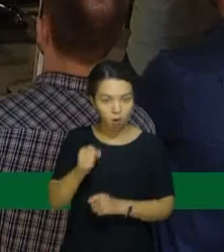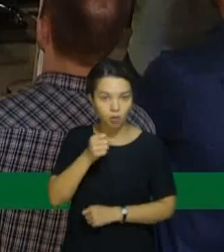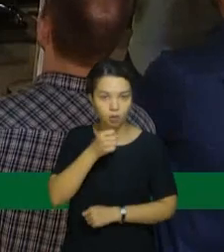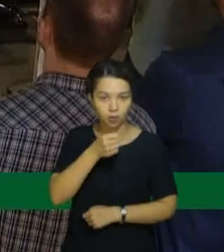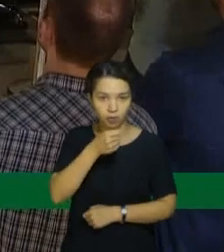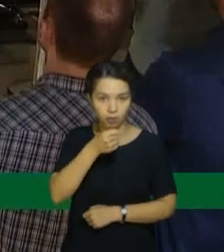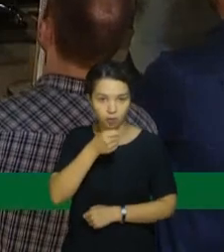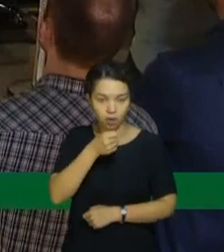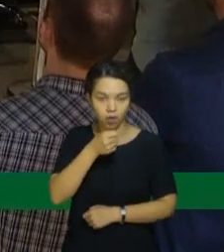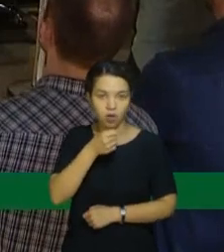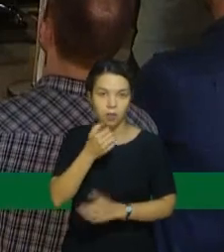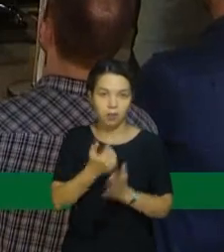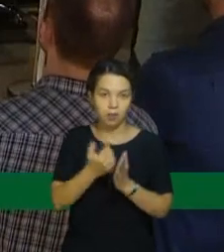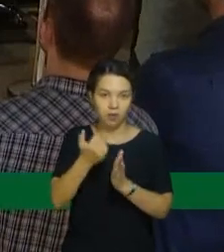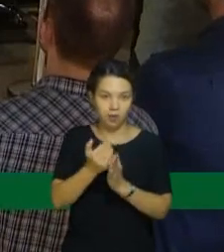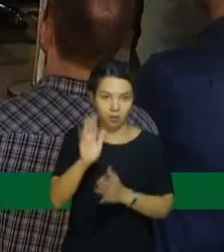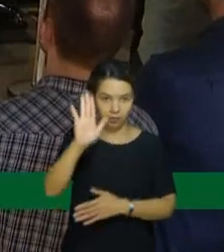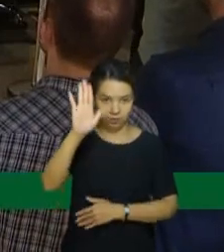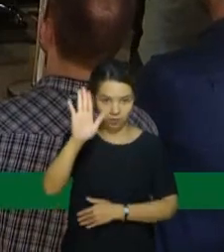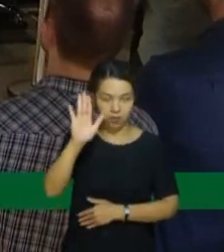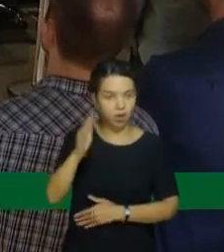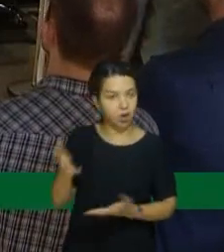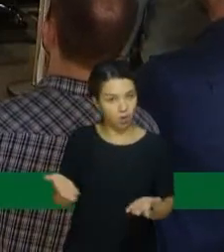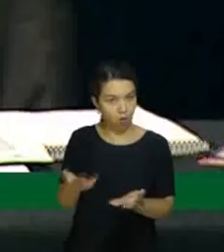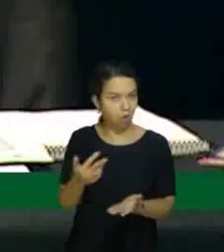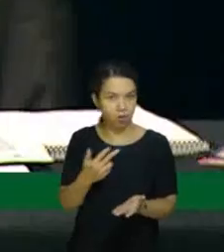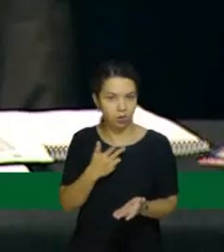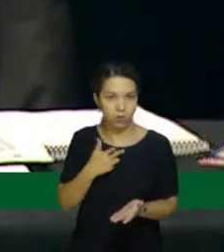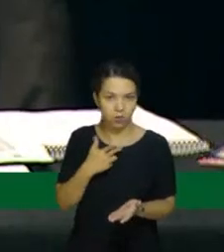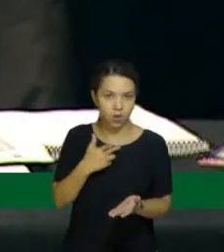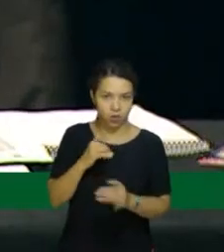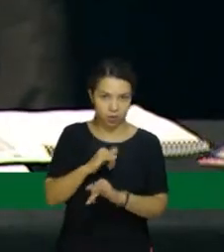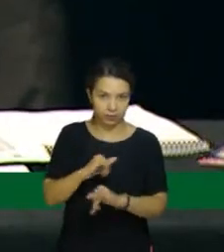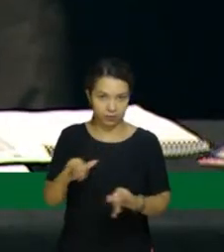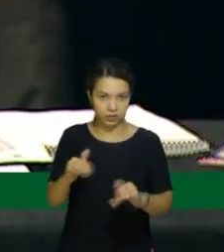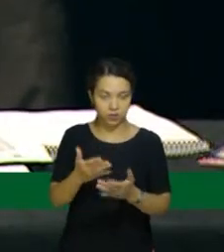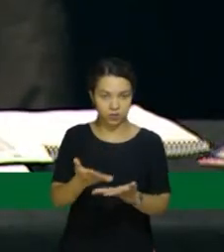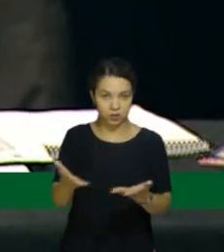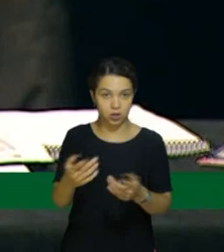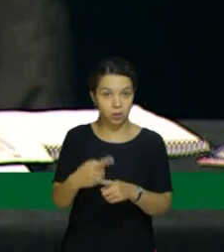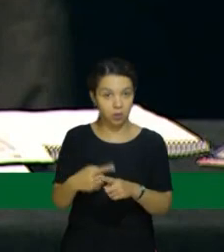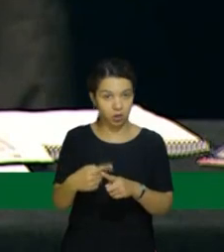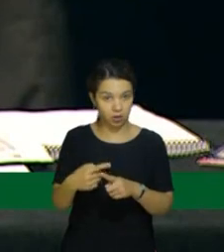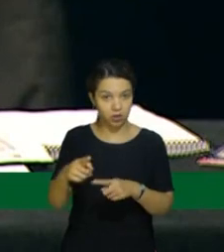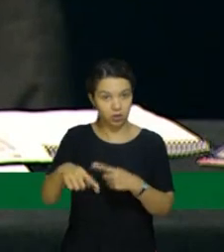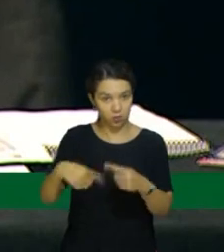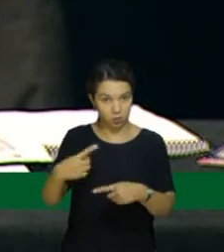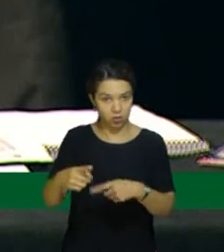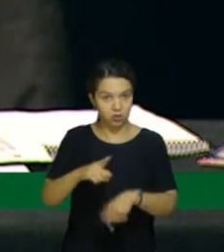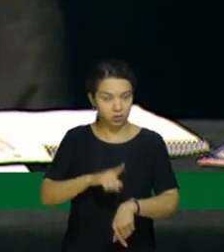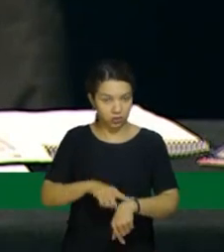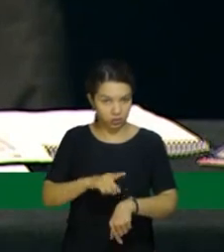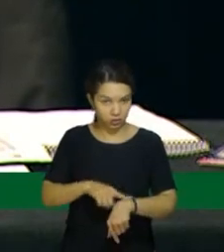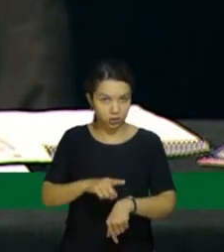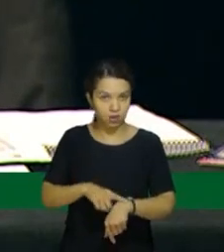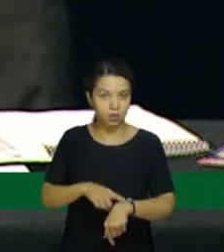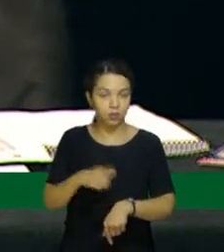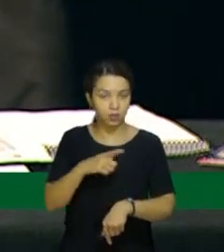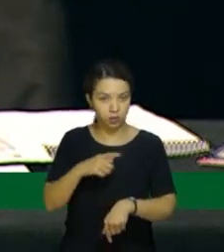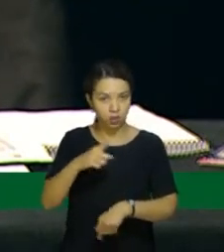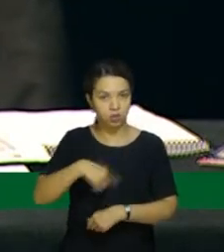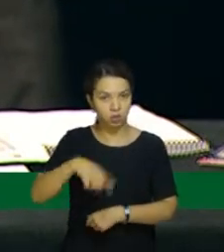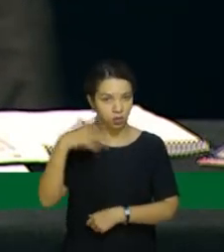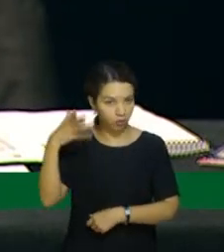nesse momento não então Eh para todos os deputados terem conhecimento porque depois nós teremos o nosso tempo para podermos fazer todas as as falas